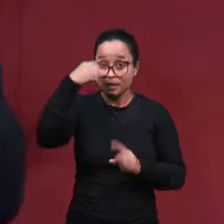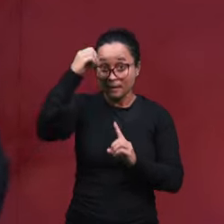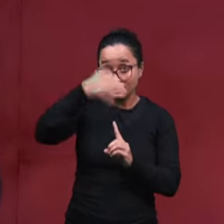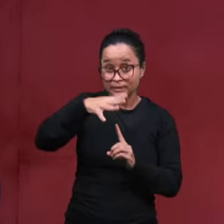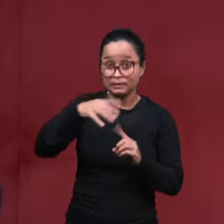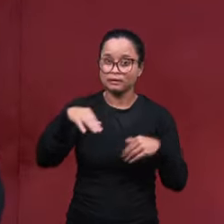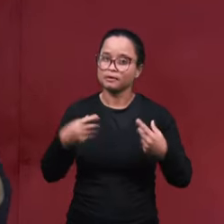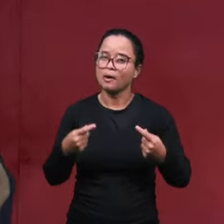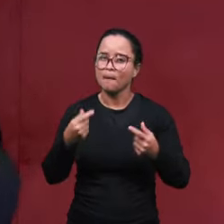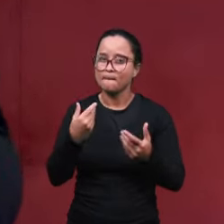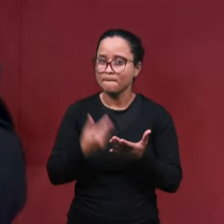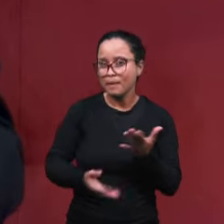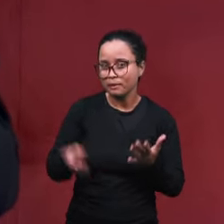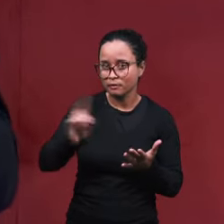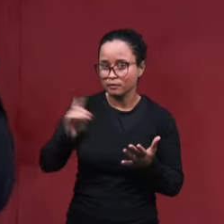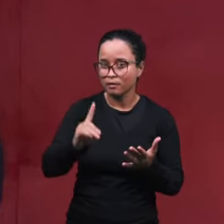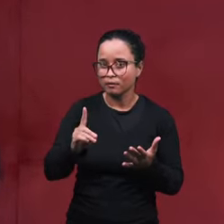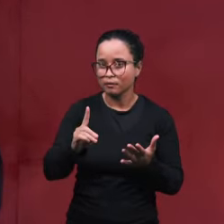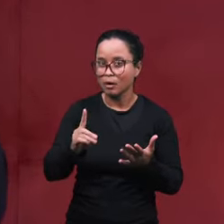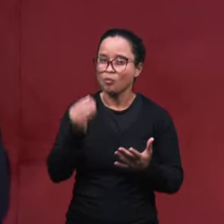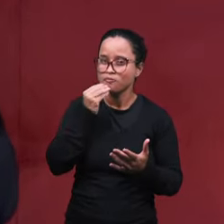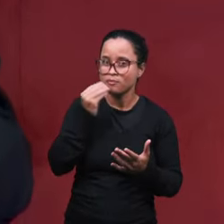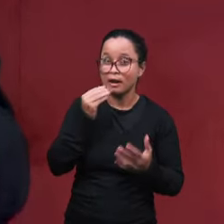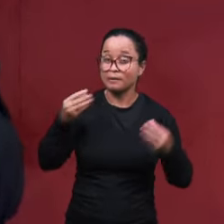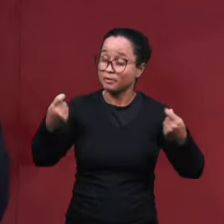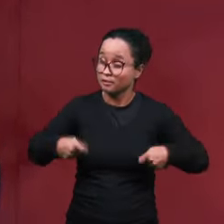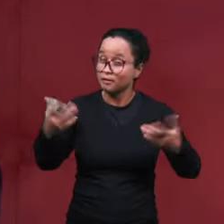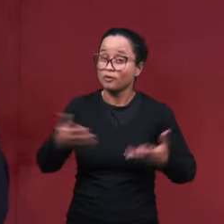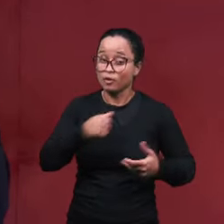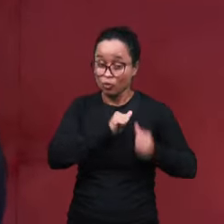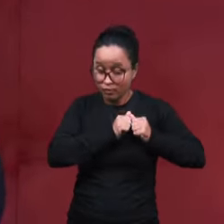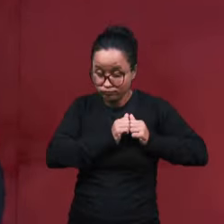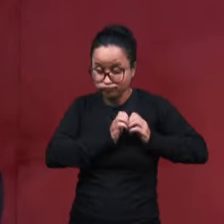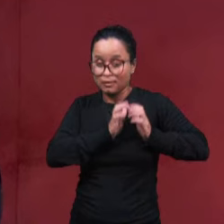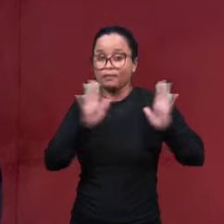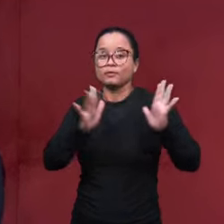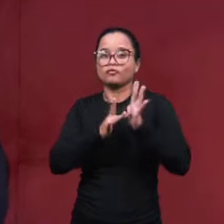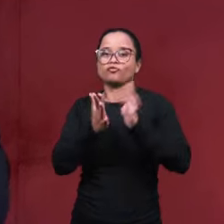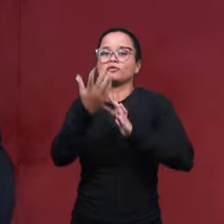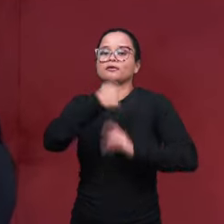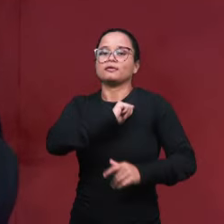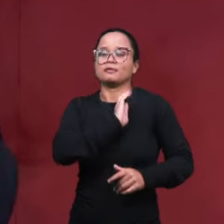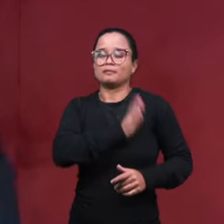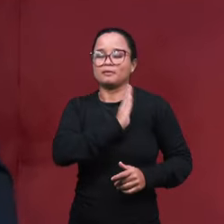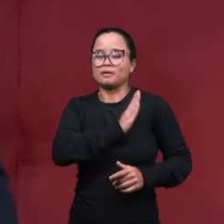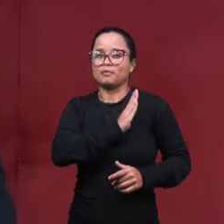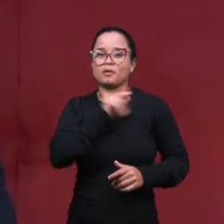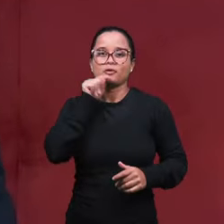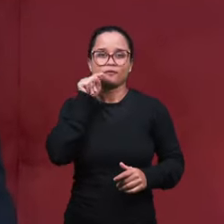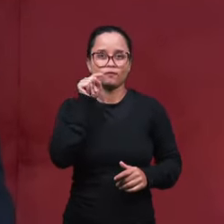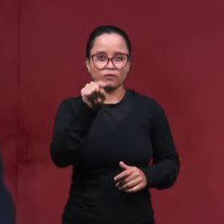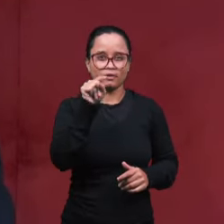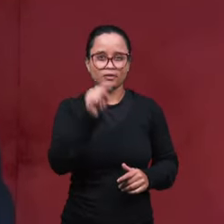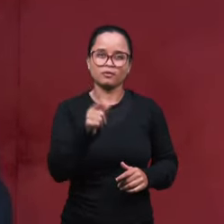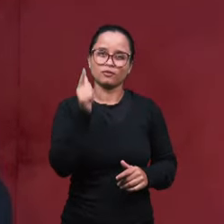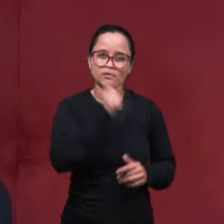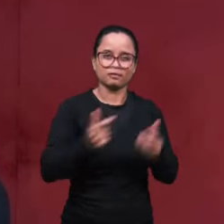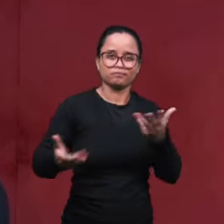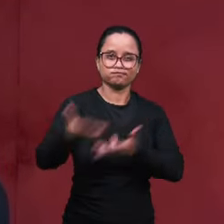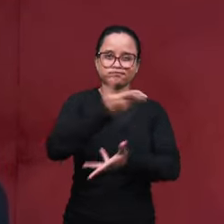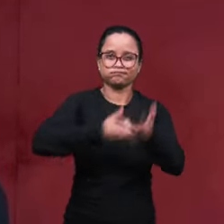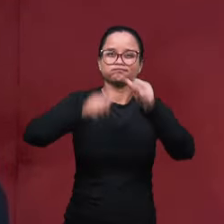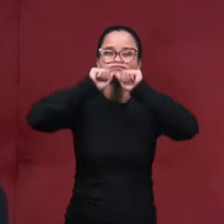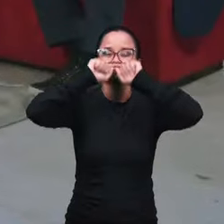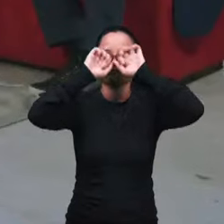teu coração para o Senhor e deixe o Senhor te firmar, te abençoar, para que você esteja participando desta